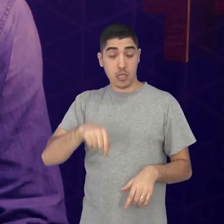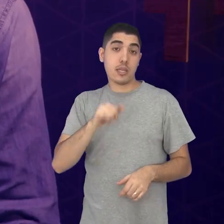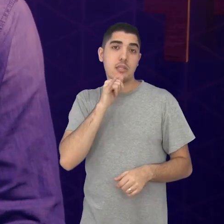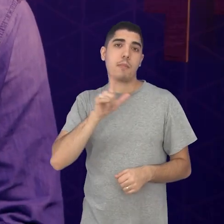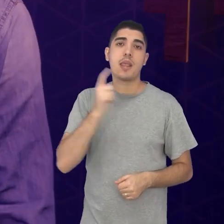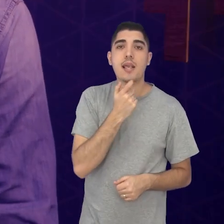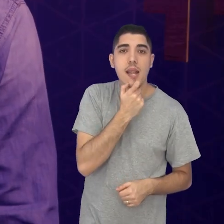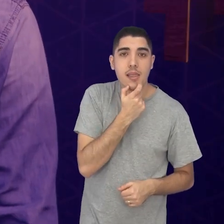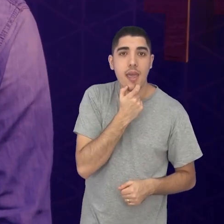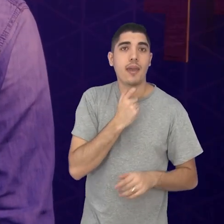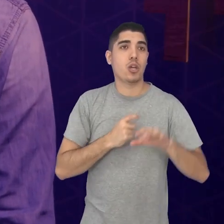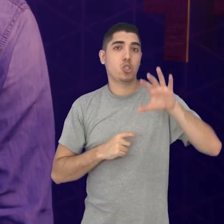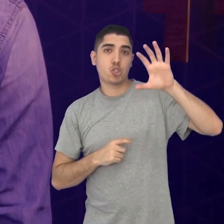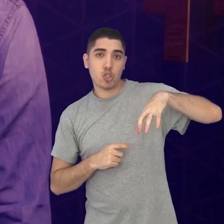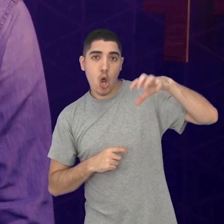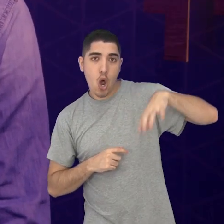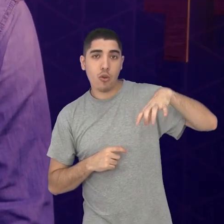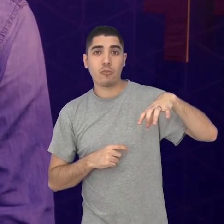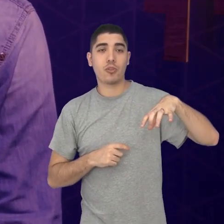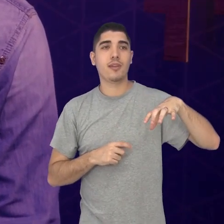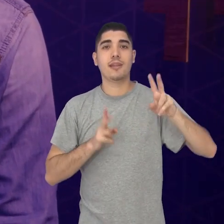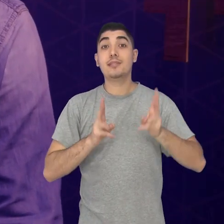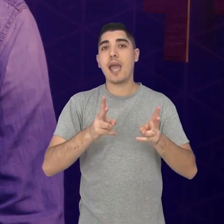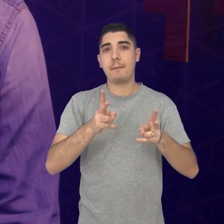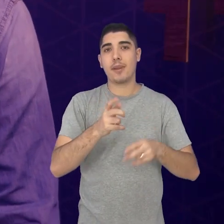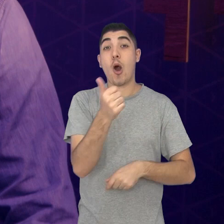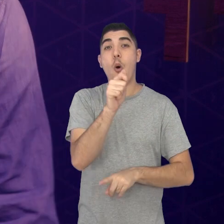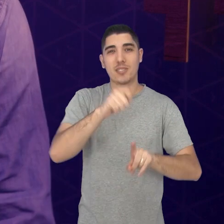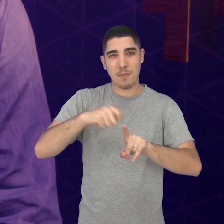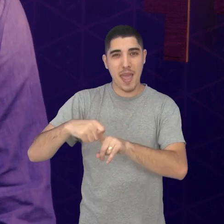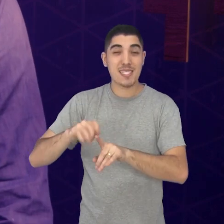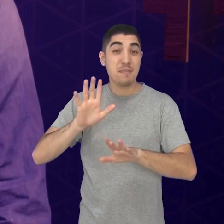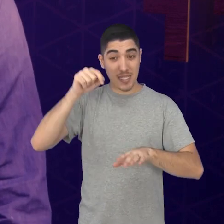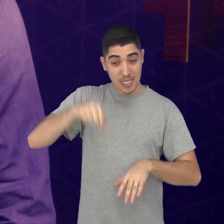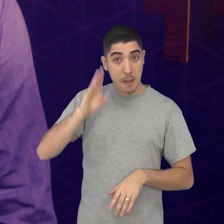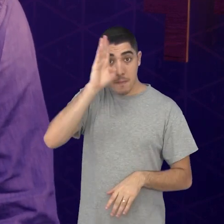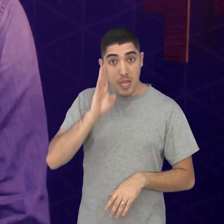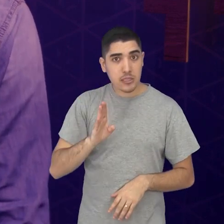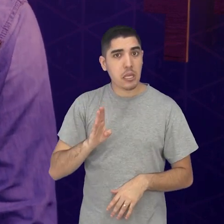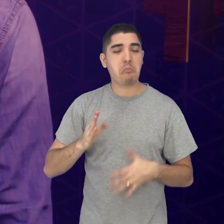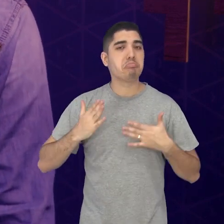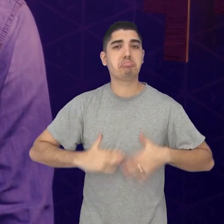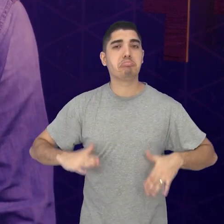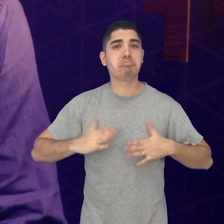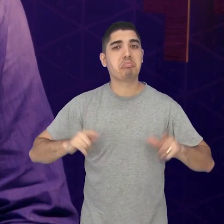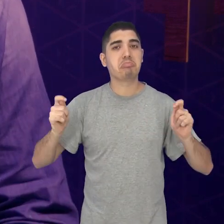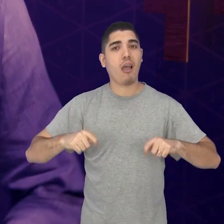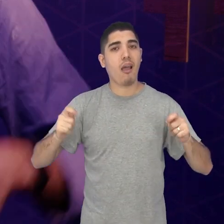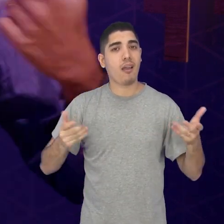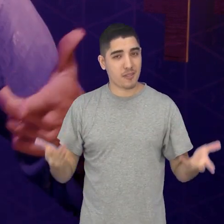em Londres chove 11 meses do ano. Né? Agora aqui é de boa,